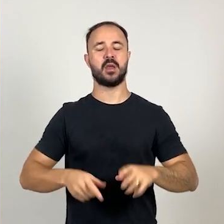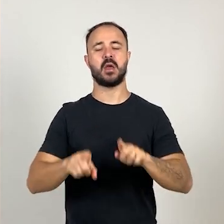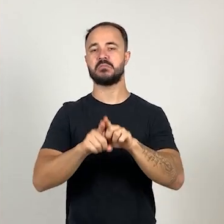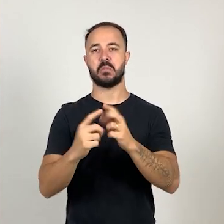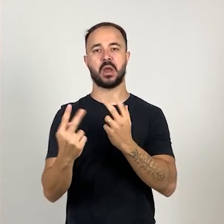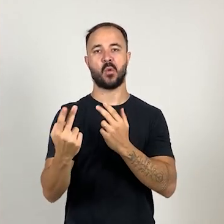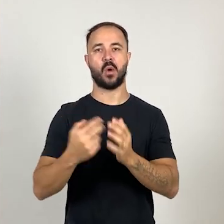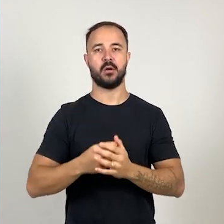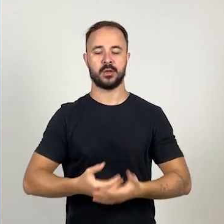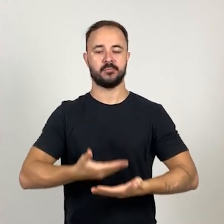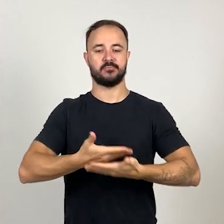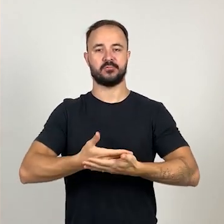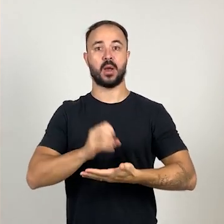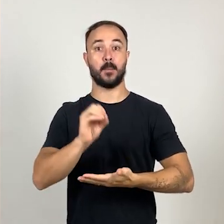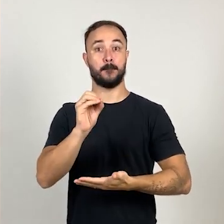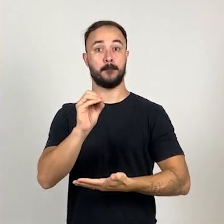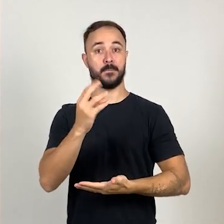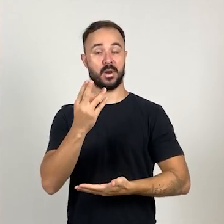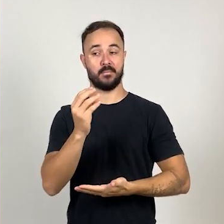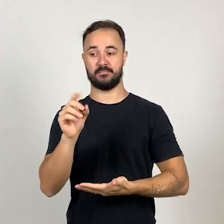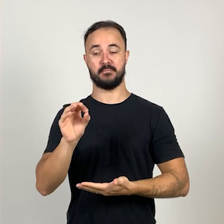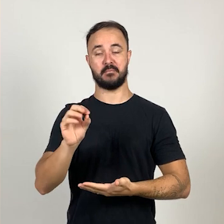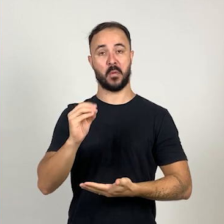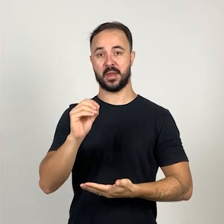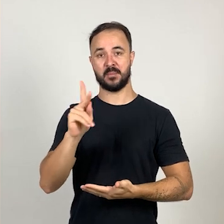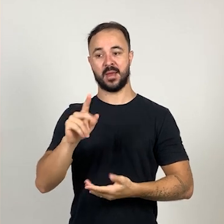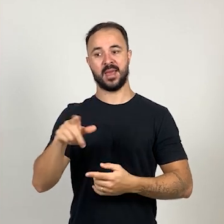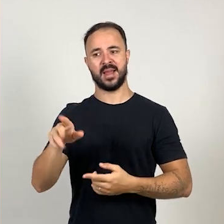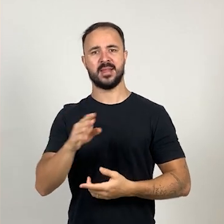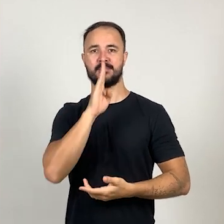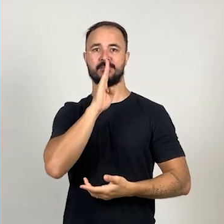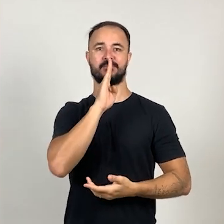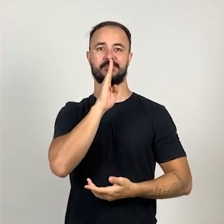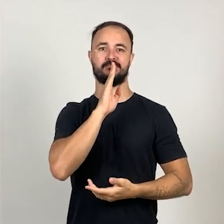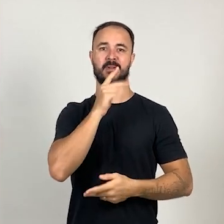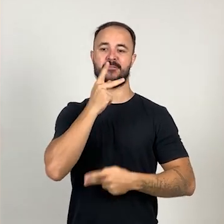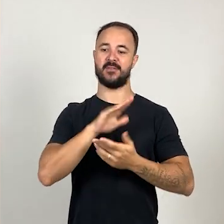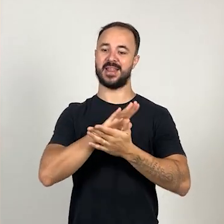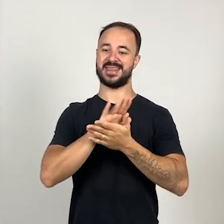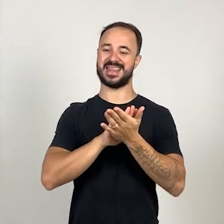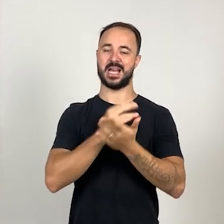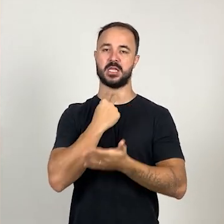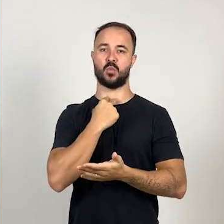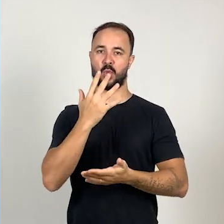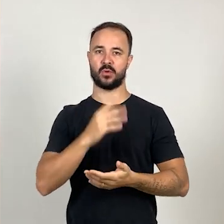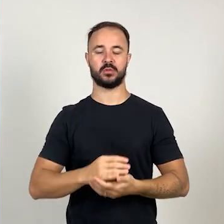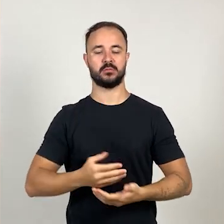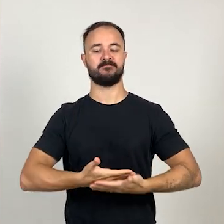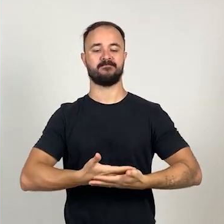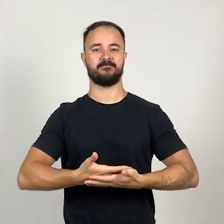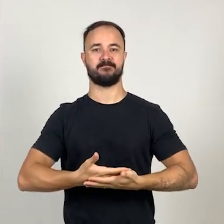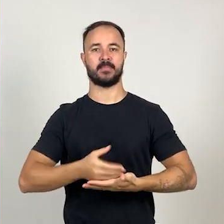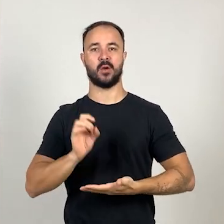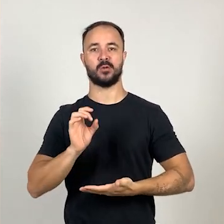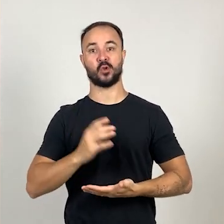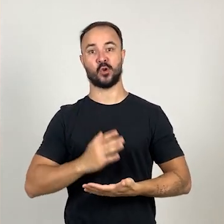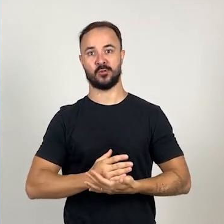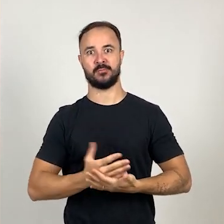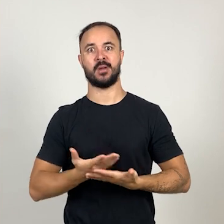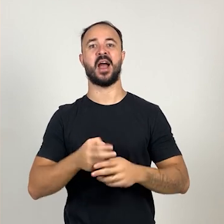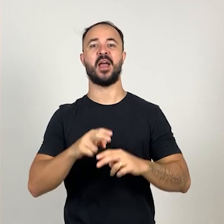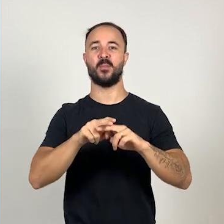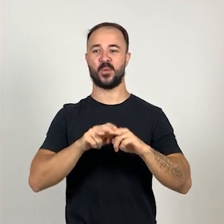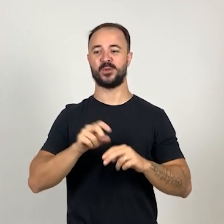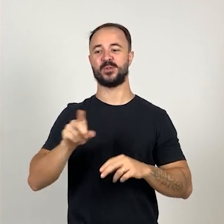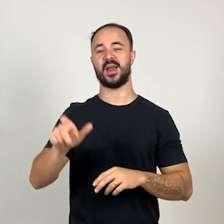agindo como um suporte silencioso e discreto, evitando perturbar o ambiente. Nesse contexto, a expressão